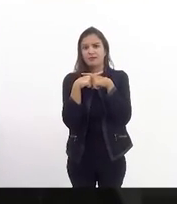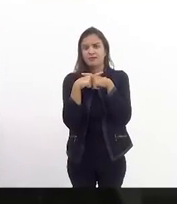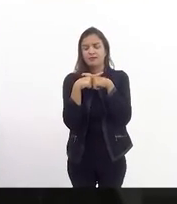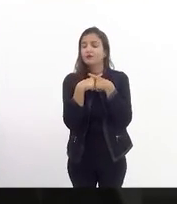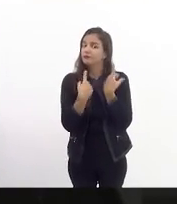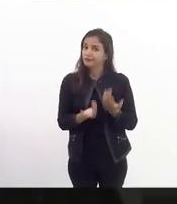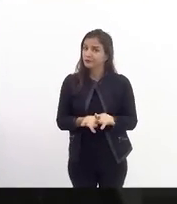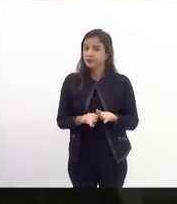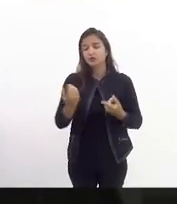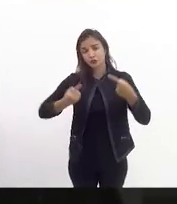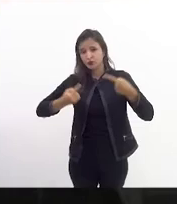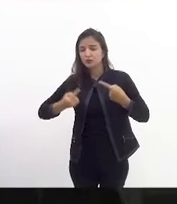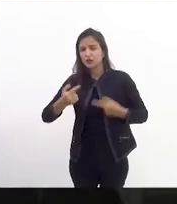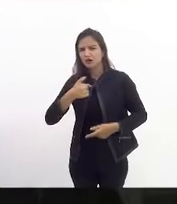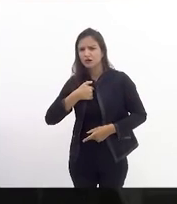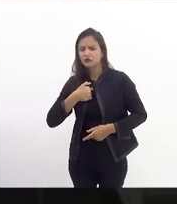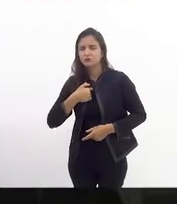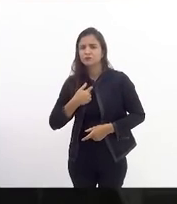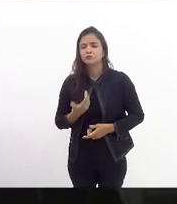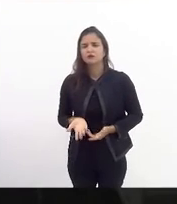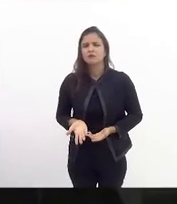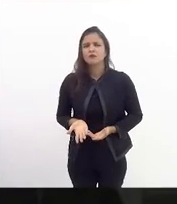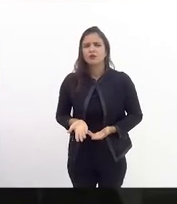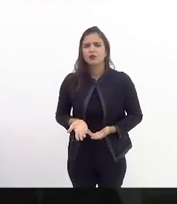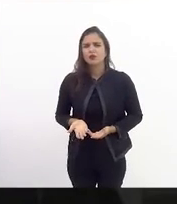E, evidentemente, tudo aquilo que não é